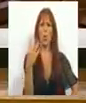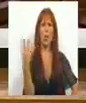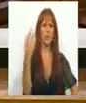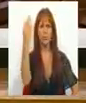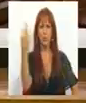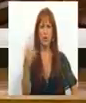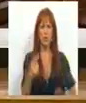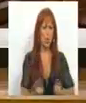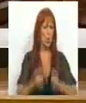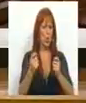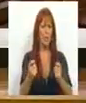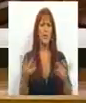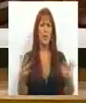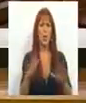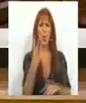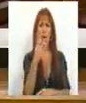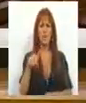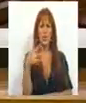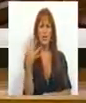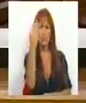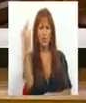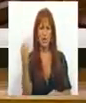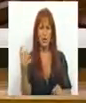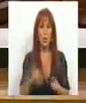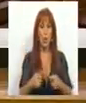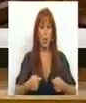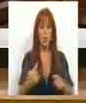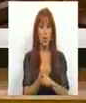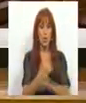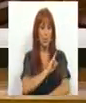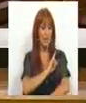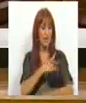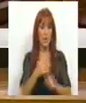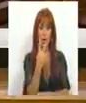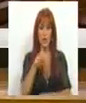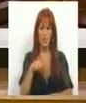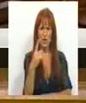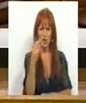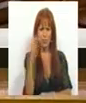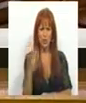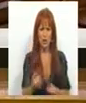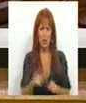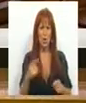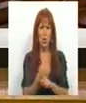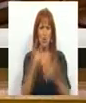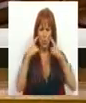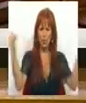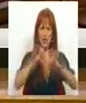1,4%, o investimento 4,5%, o consumo privado 2,6%, o consumo